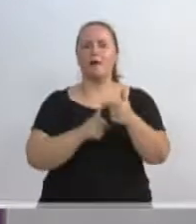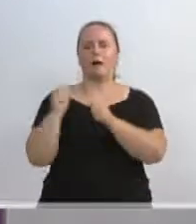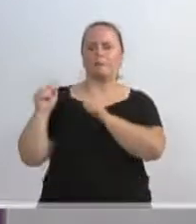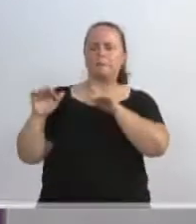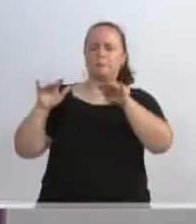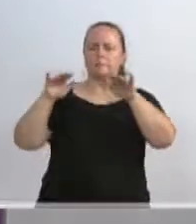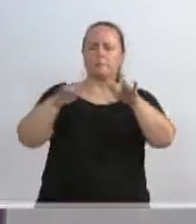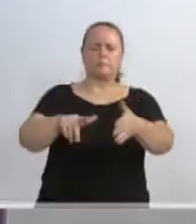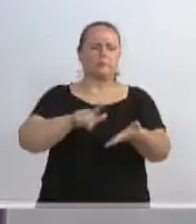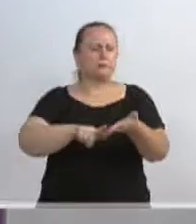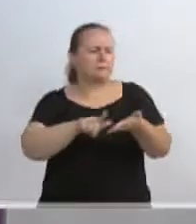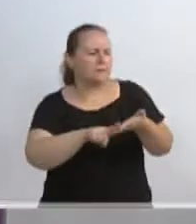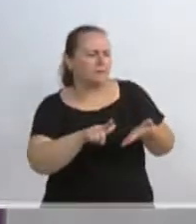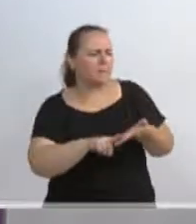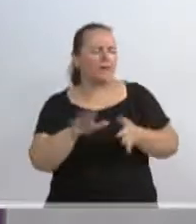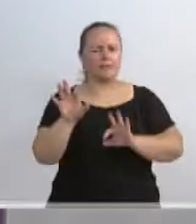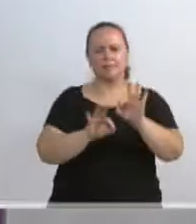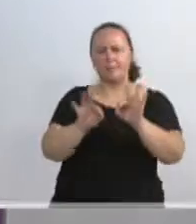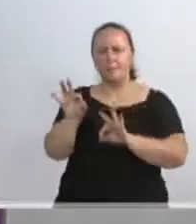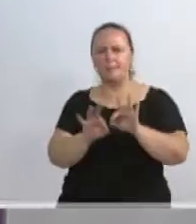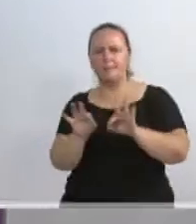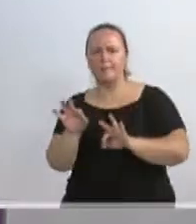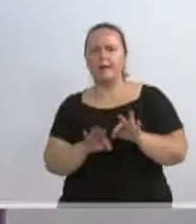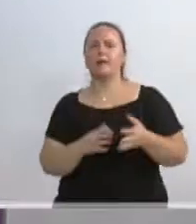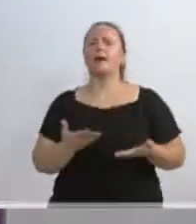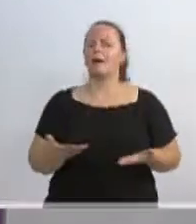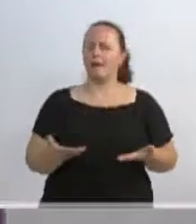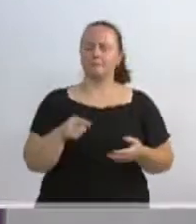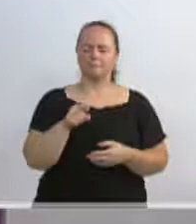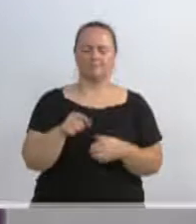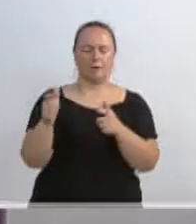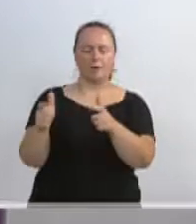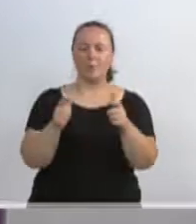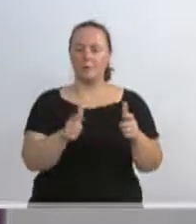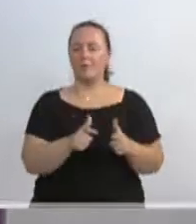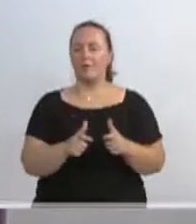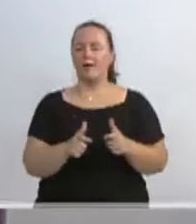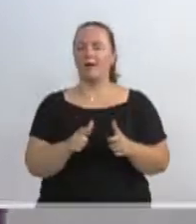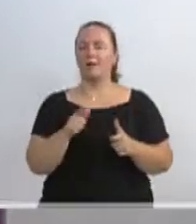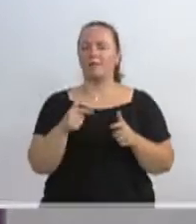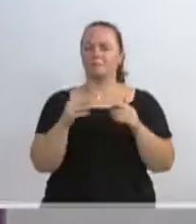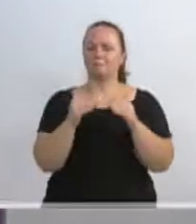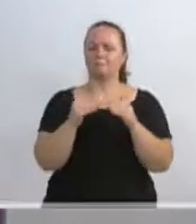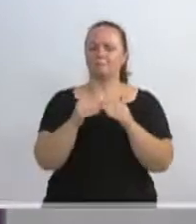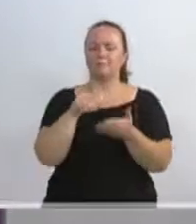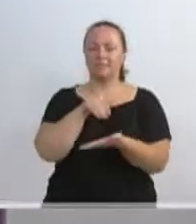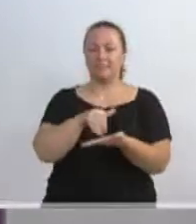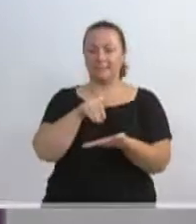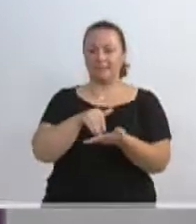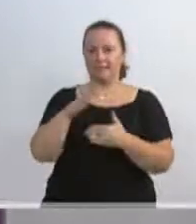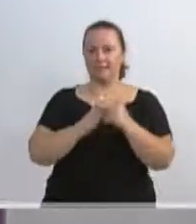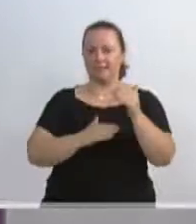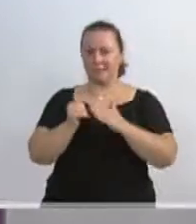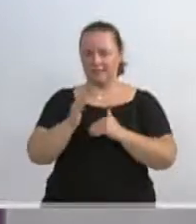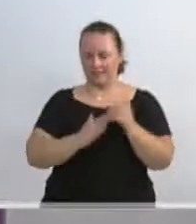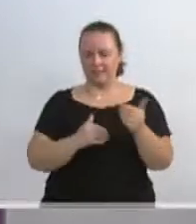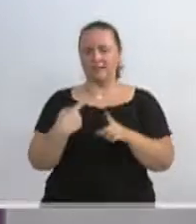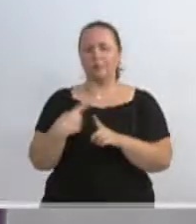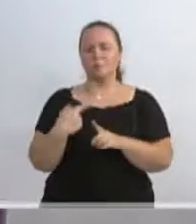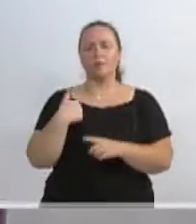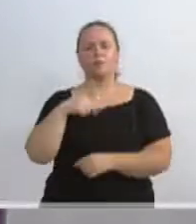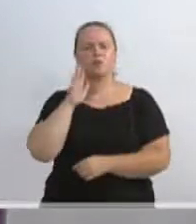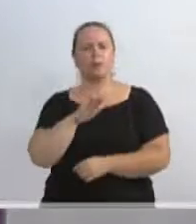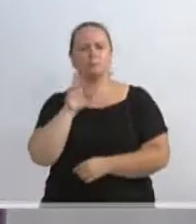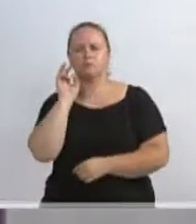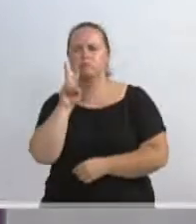fazer a limpeza da rua preparar essa parte que cabe a ele que já esteve verificando bom